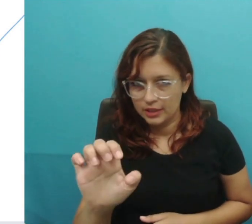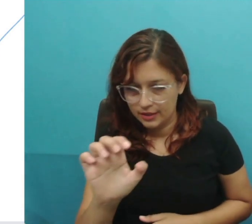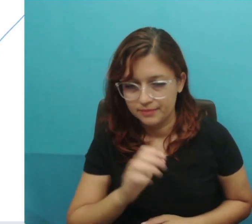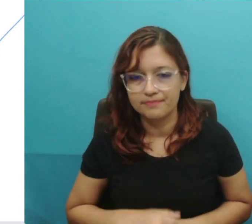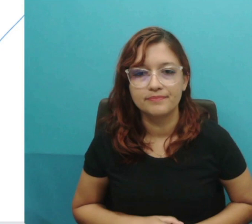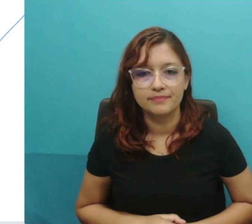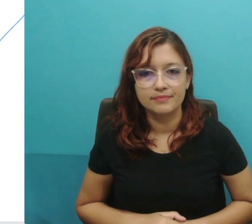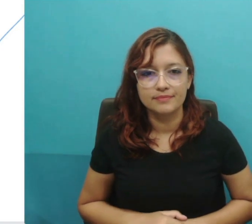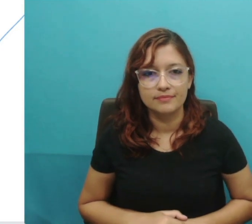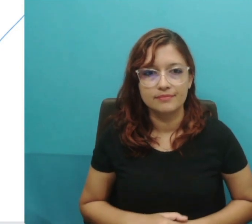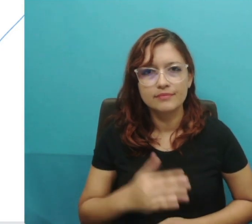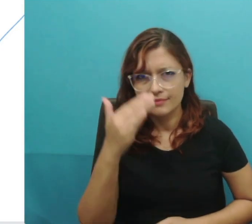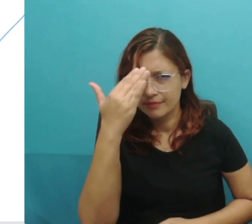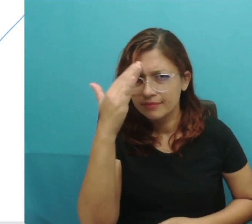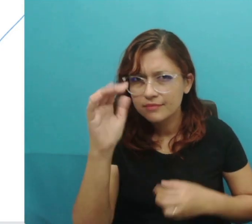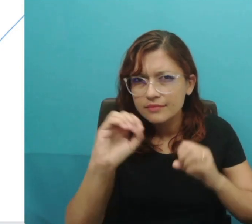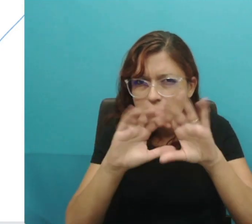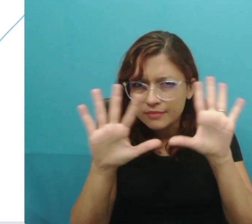junto surge a palavra dele.